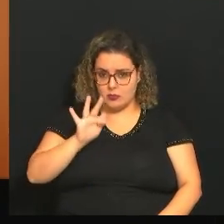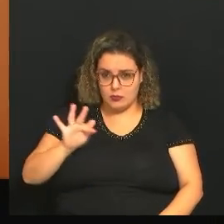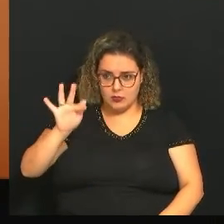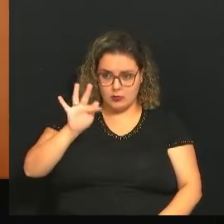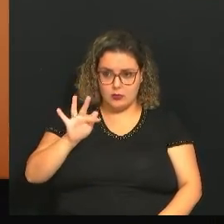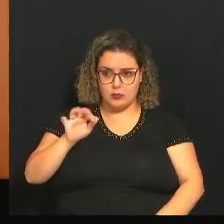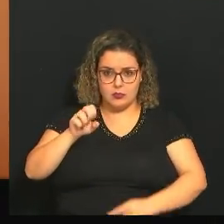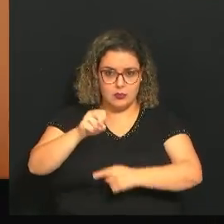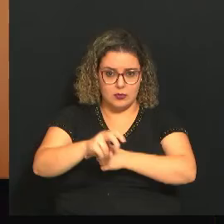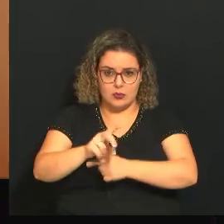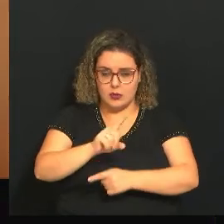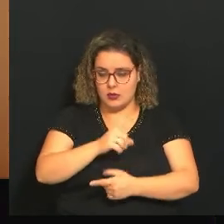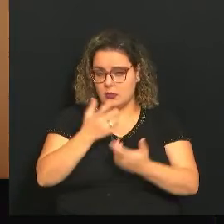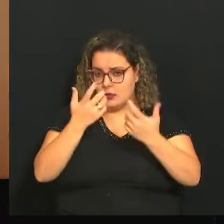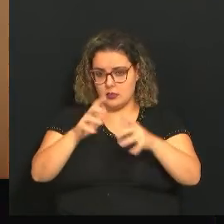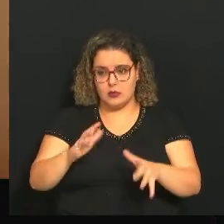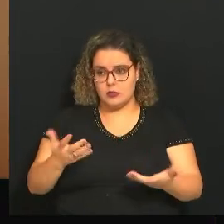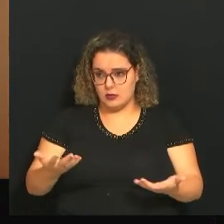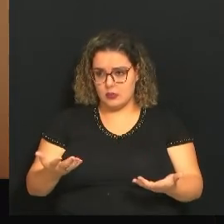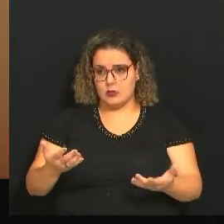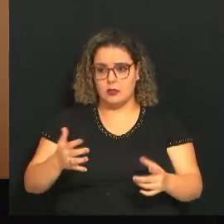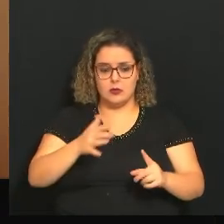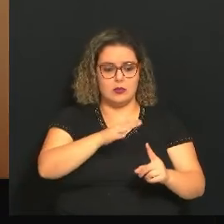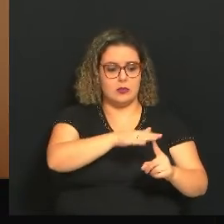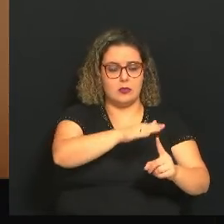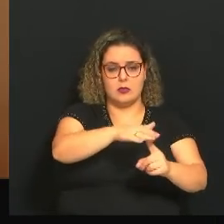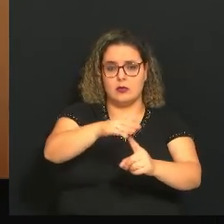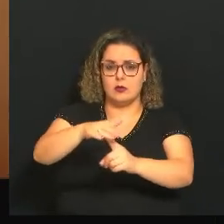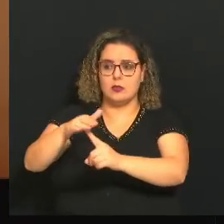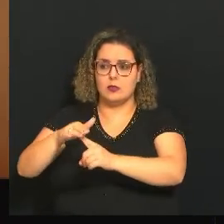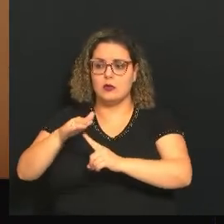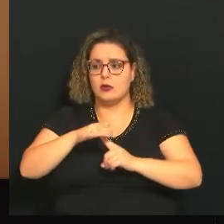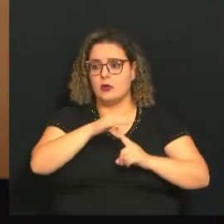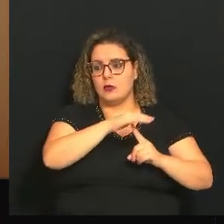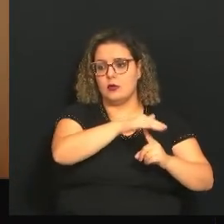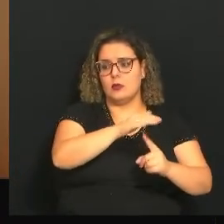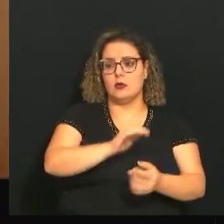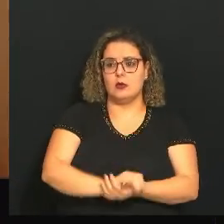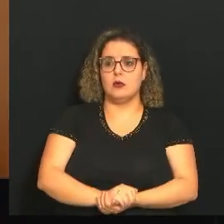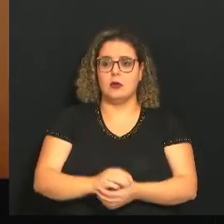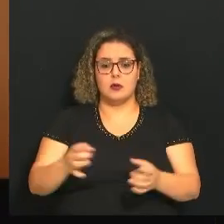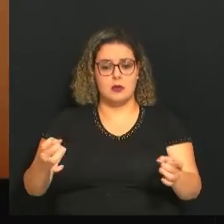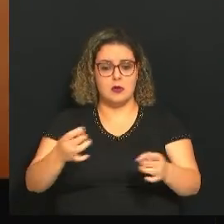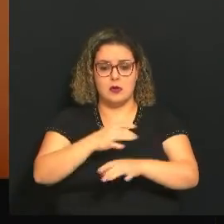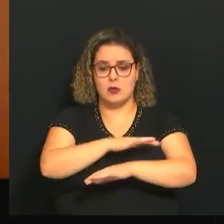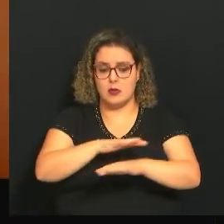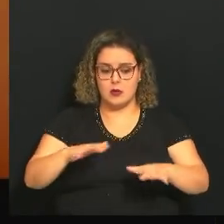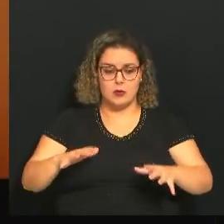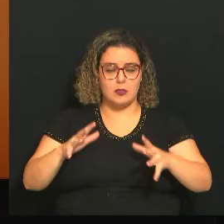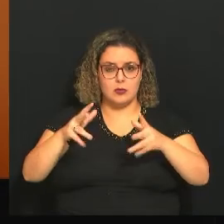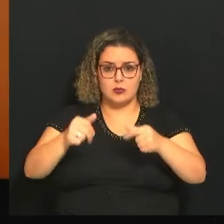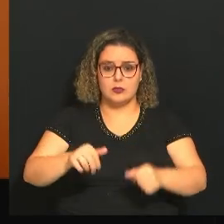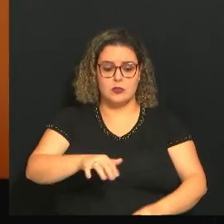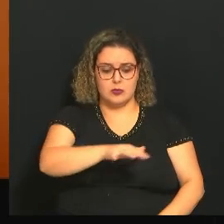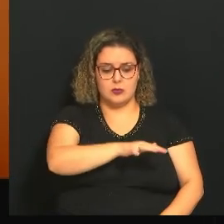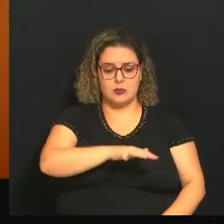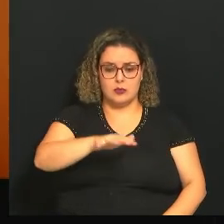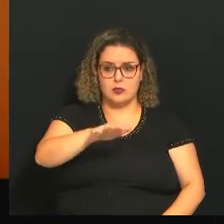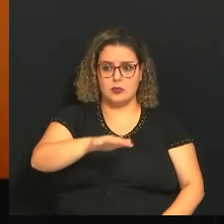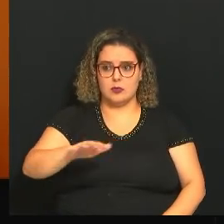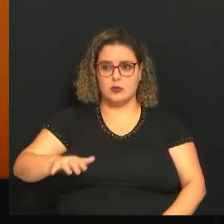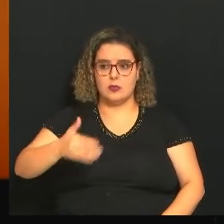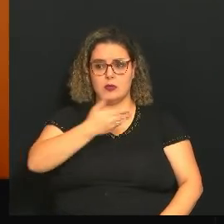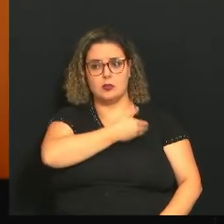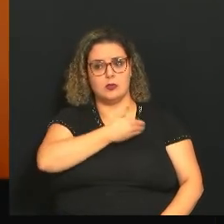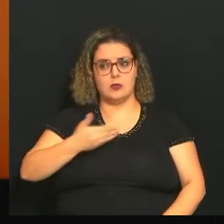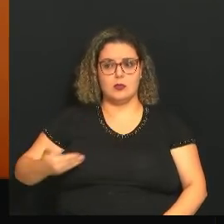que atue, por exemplo, no meio ambiente, eles acabaram com todo o setor público do meio ambiente para